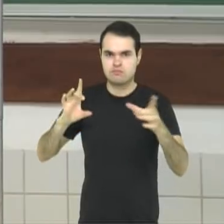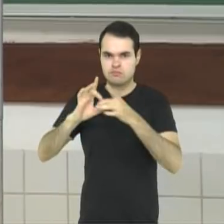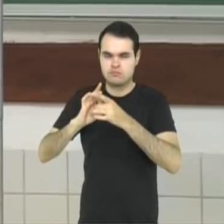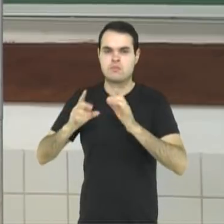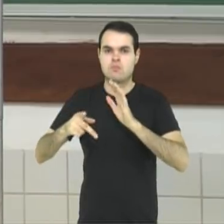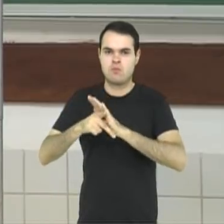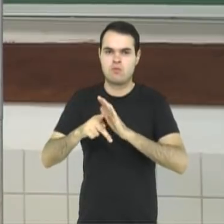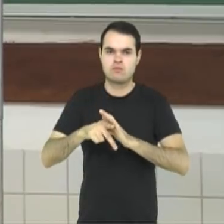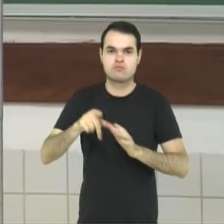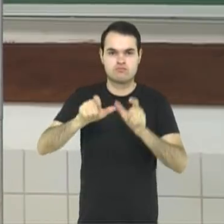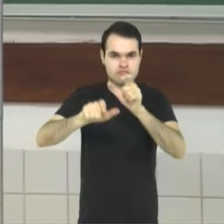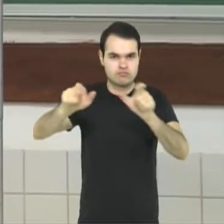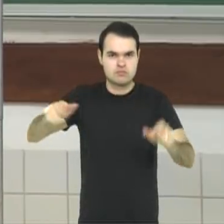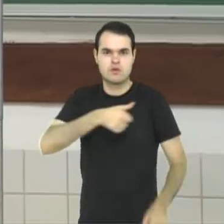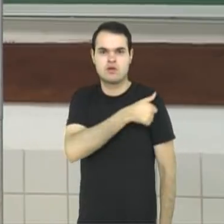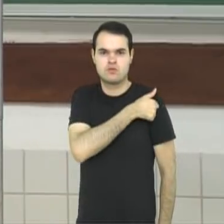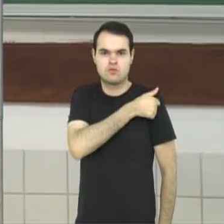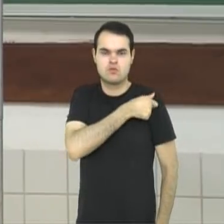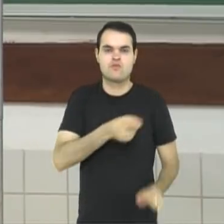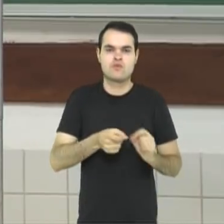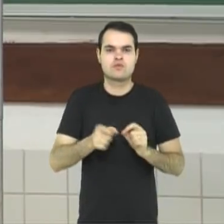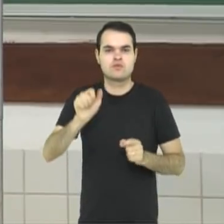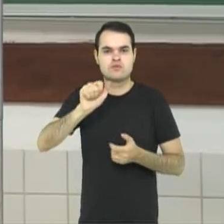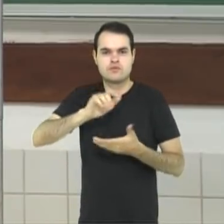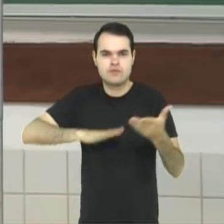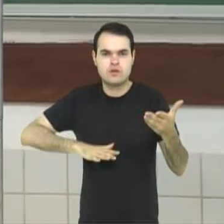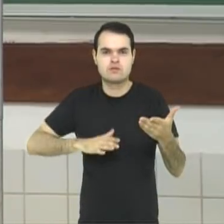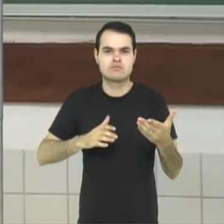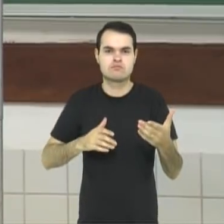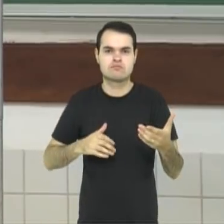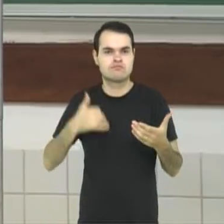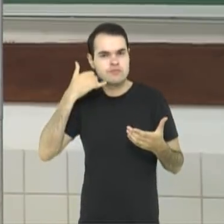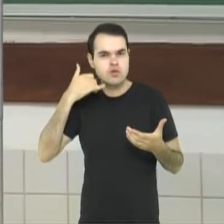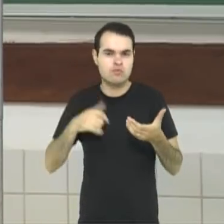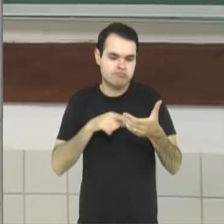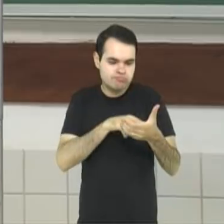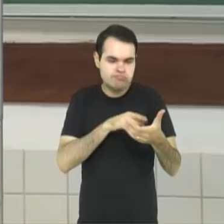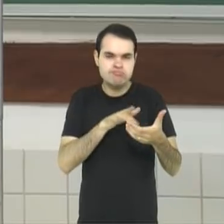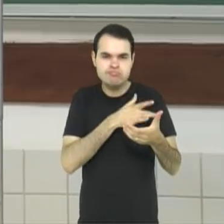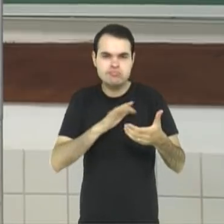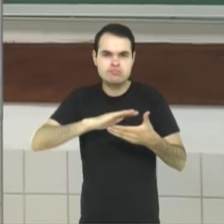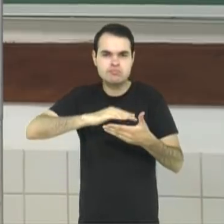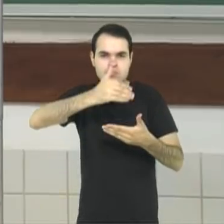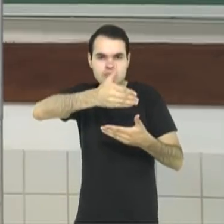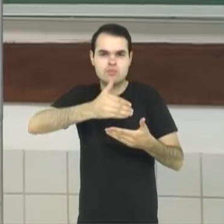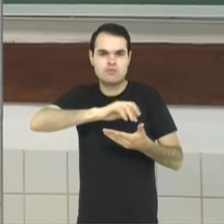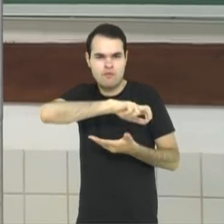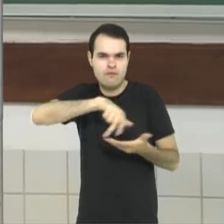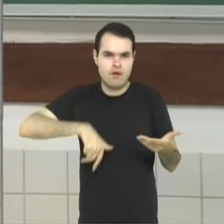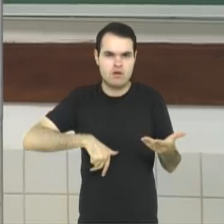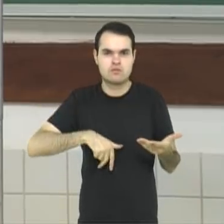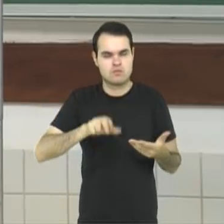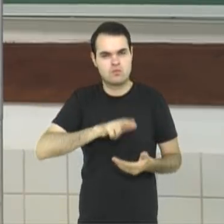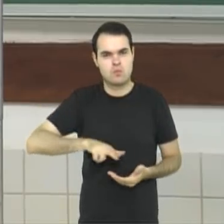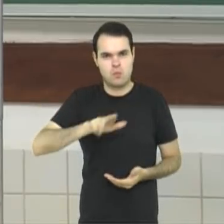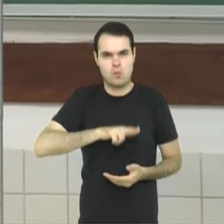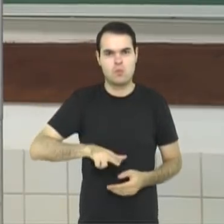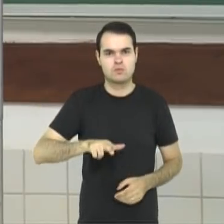alunos que estão fazendo as atividades utilizando o celular ou notebook, desktop, enfim, algum desses